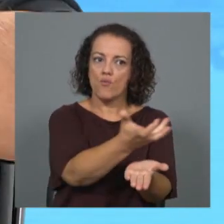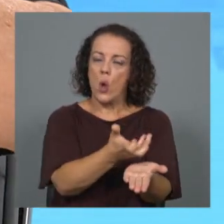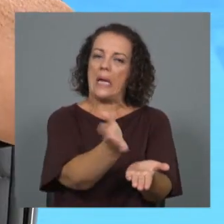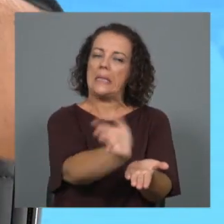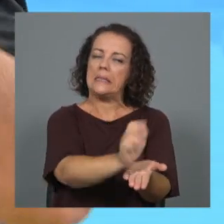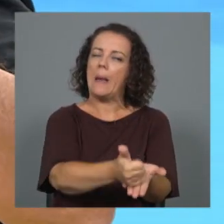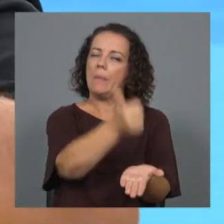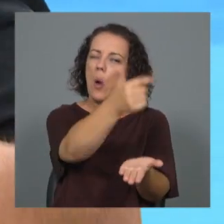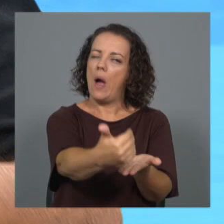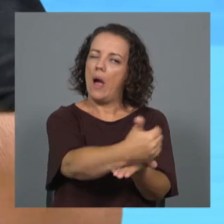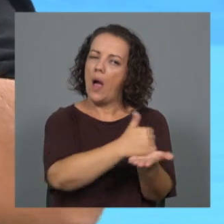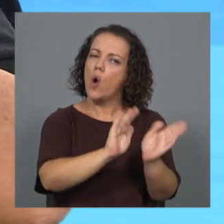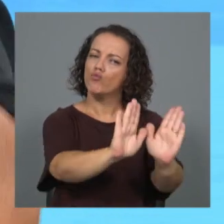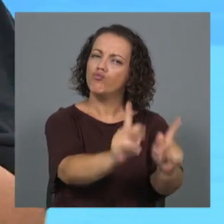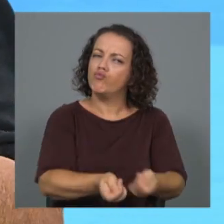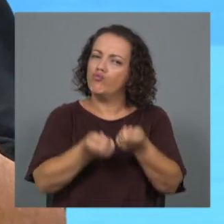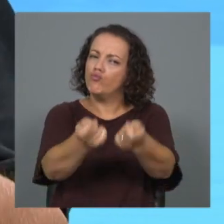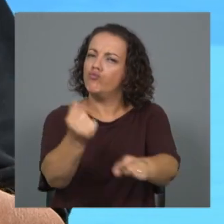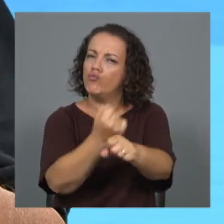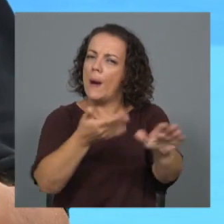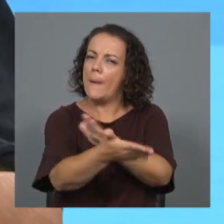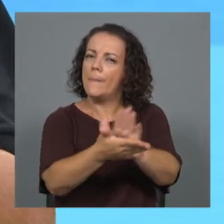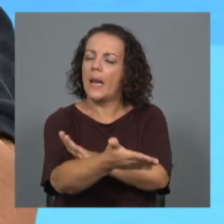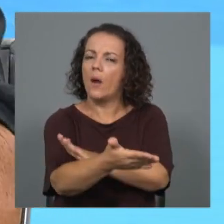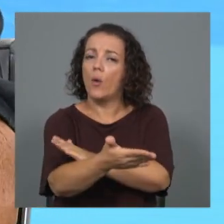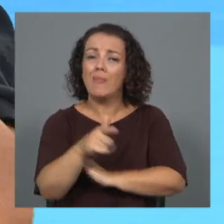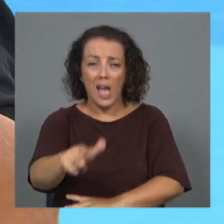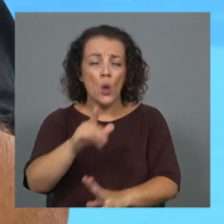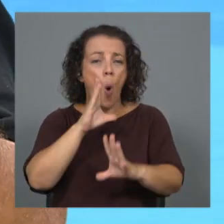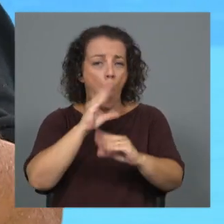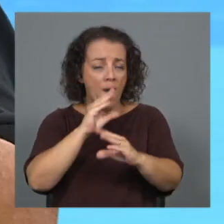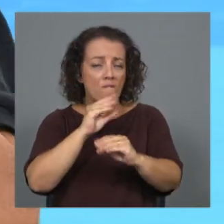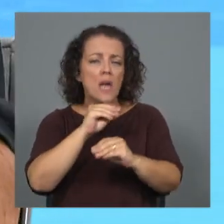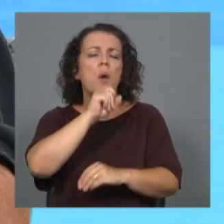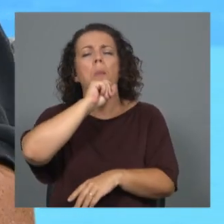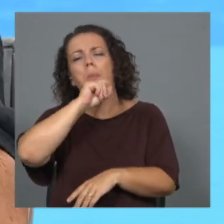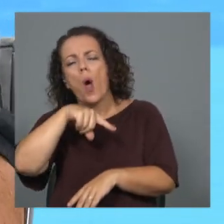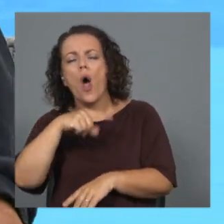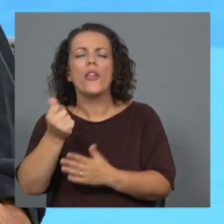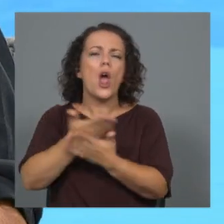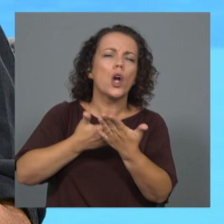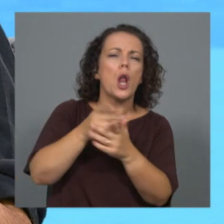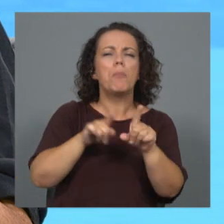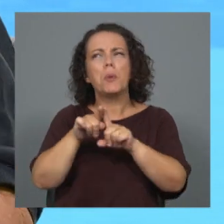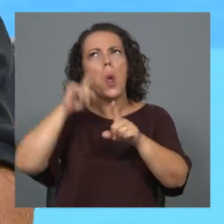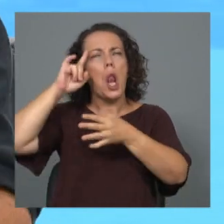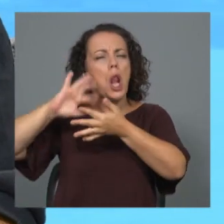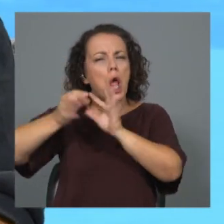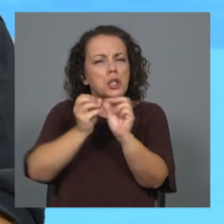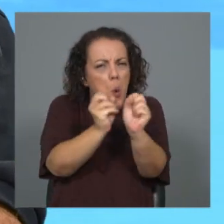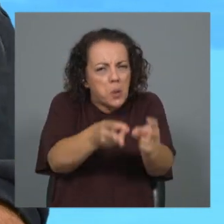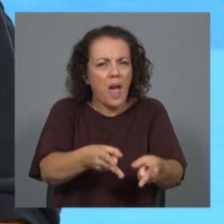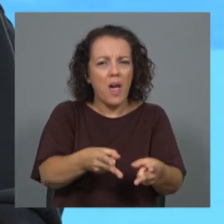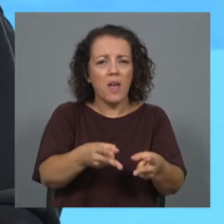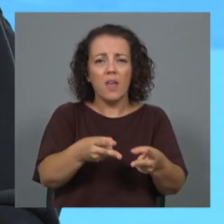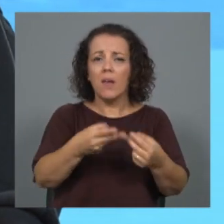já não criam emprego. Bem, isto são tudo conversas que podem fazer todo o sentido económico e político. Só que isto